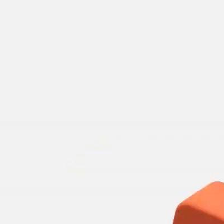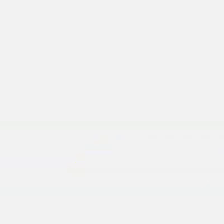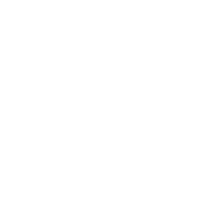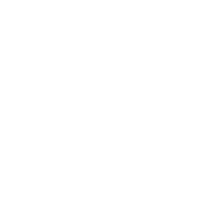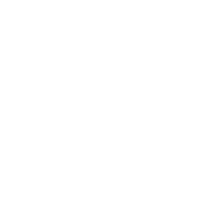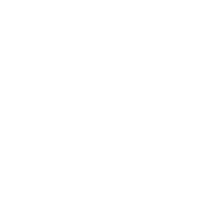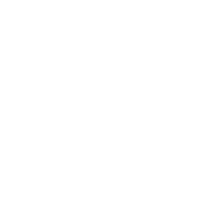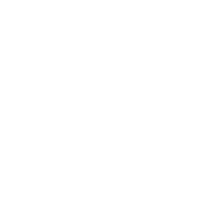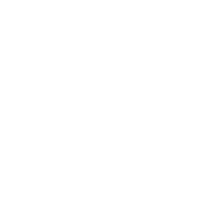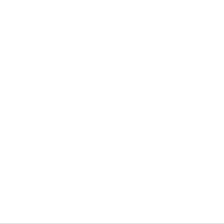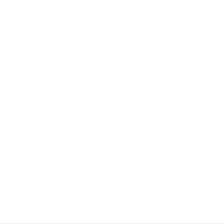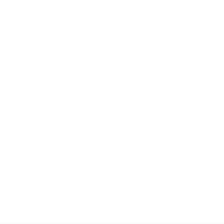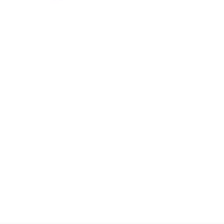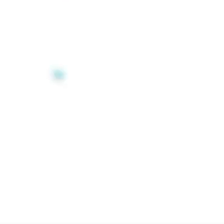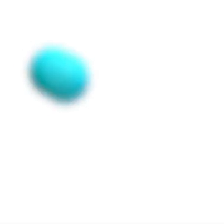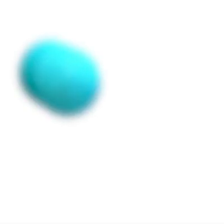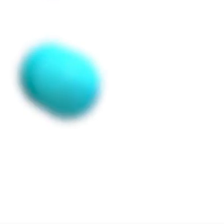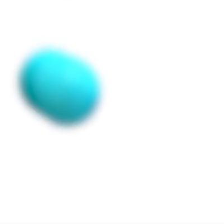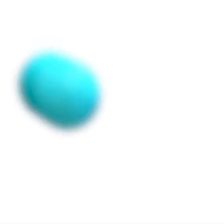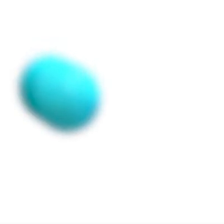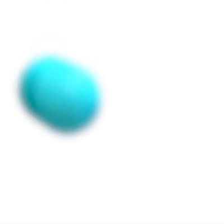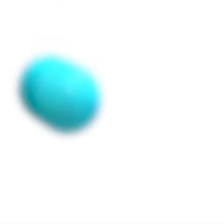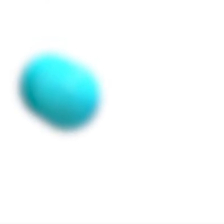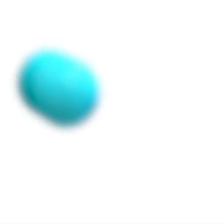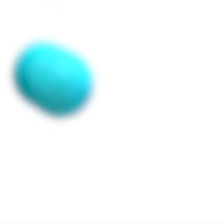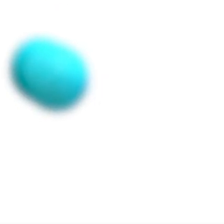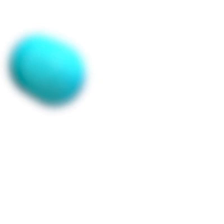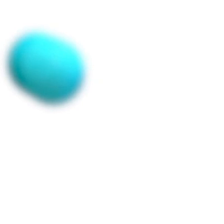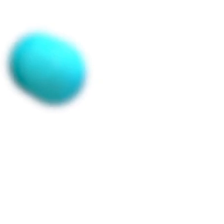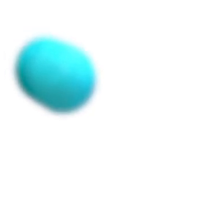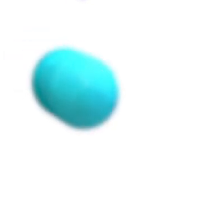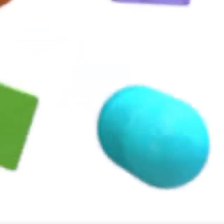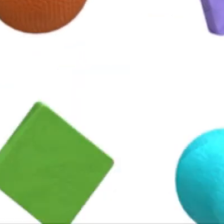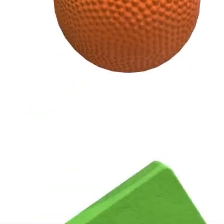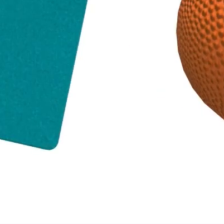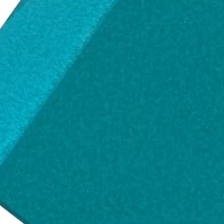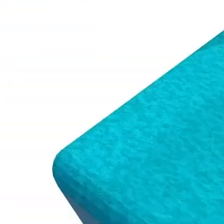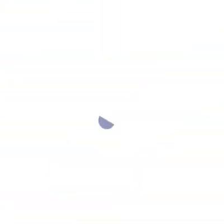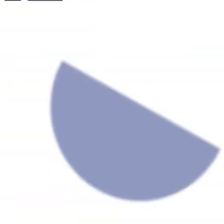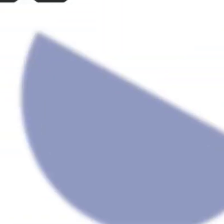fala para alguém. Então, você pode usar a palavra godchild,